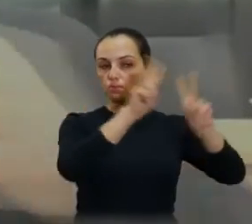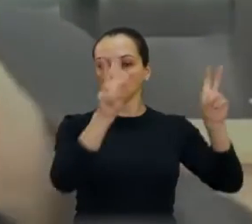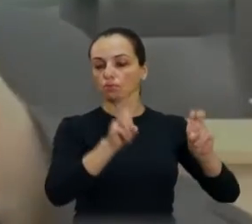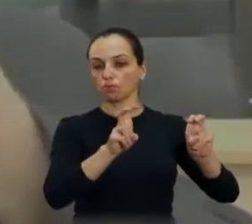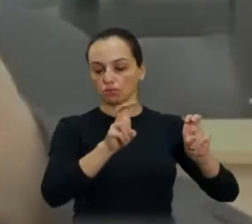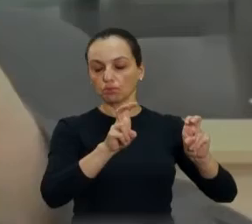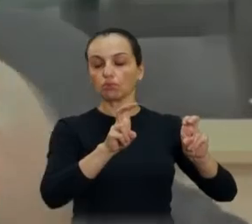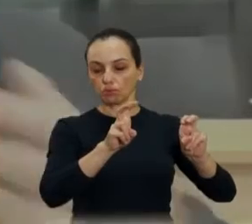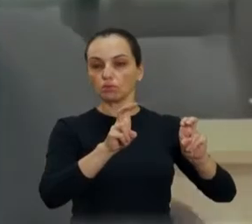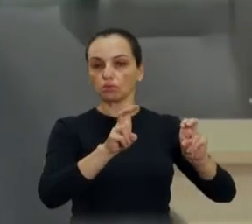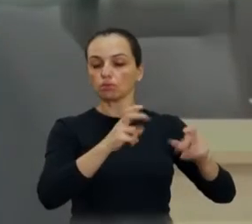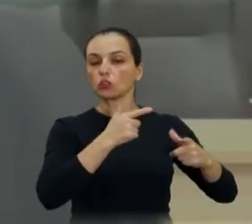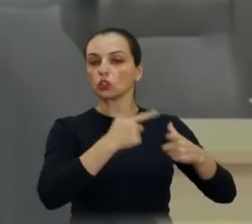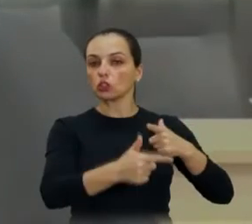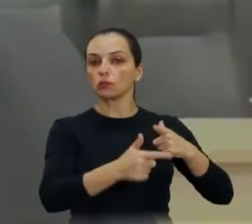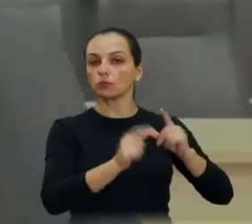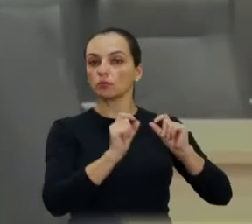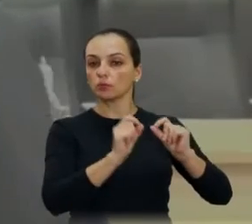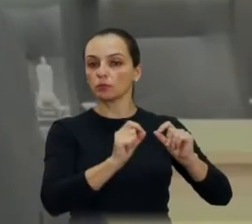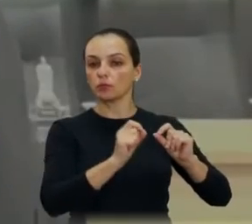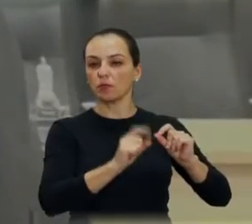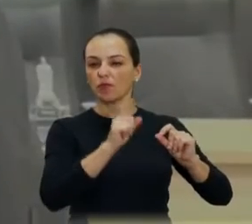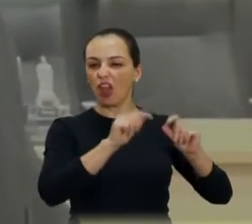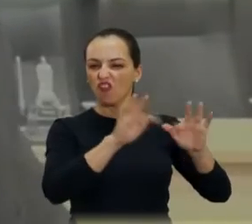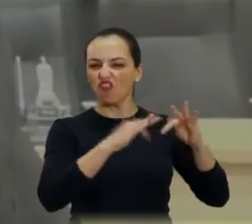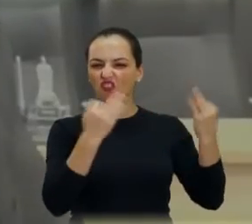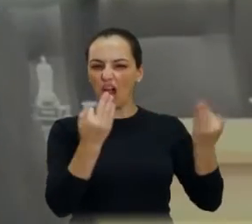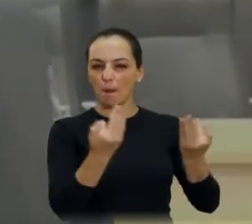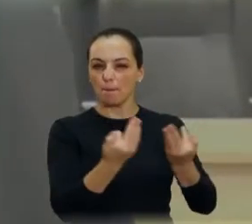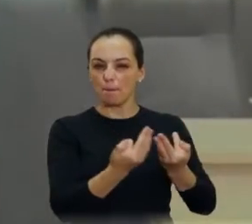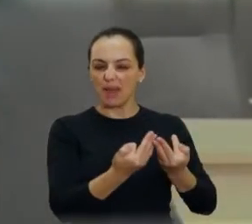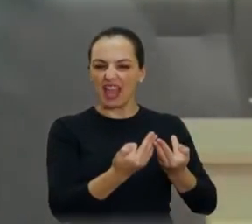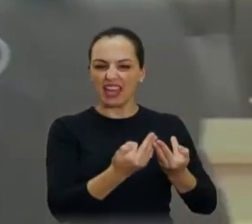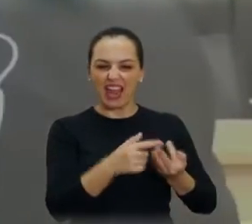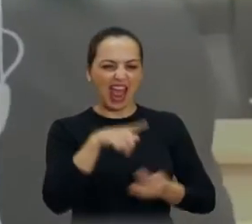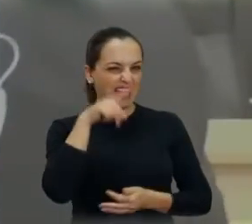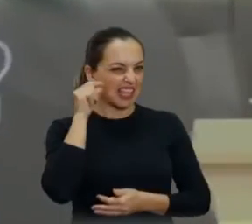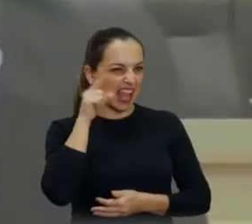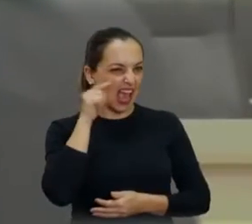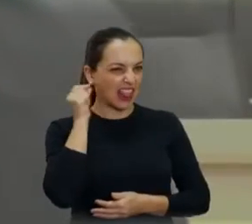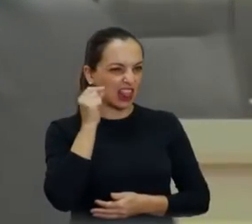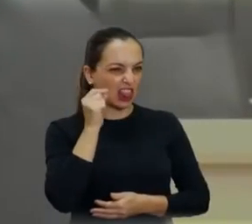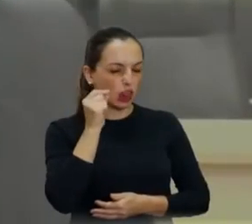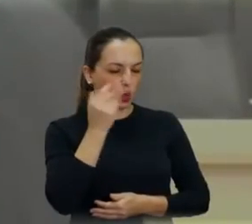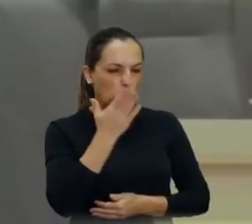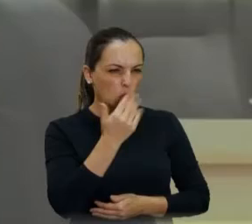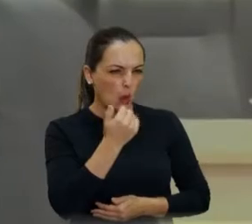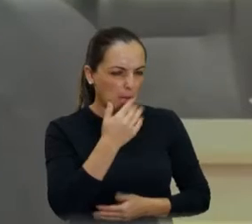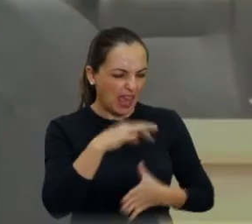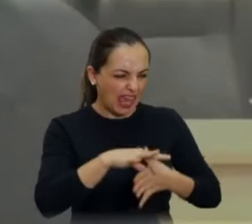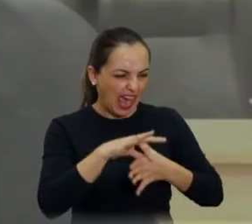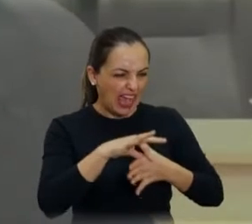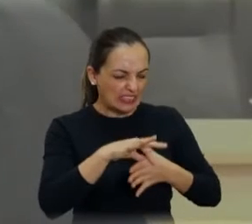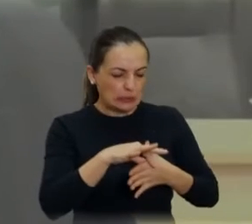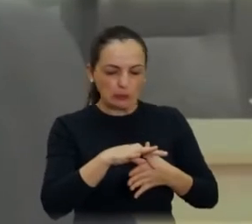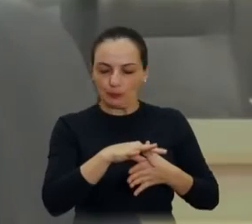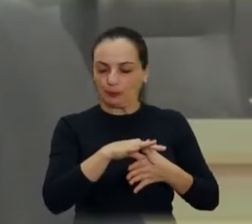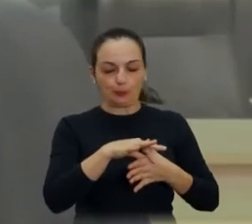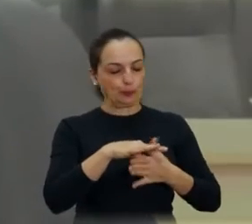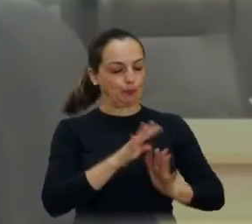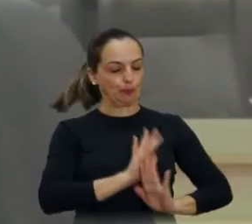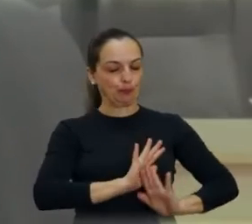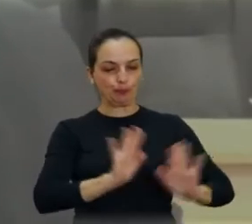assunto do que tem famílias comendo gato em Araraquara. E é mais triste ainda ver pessoas da nossa